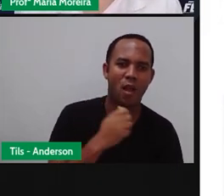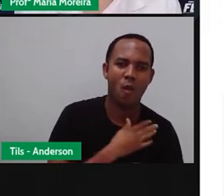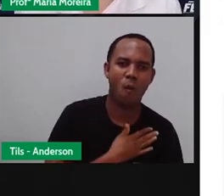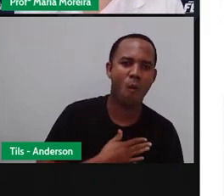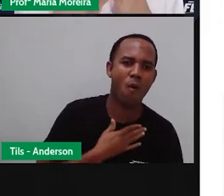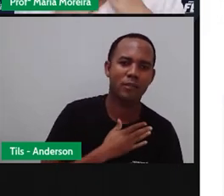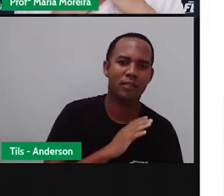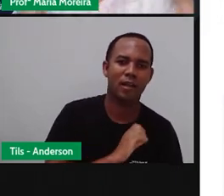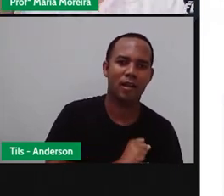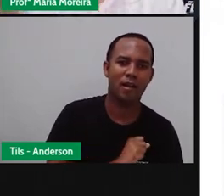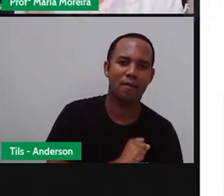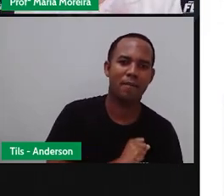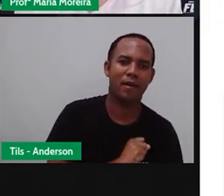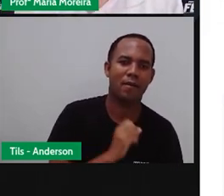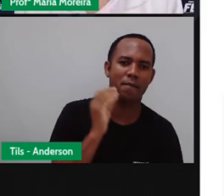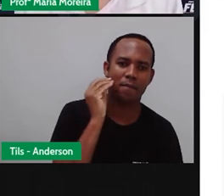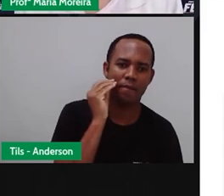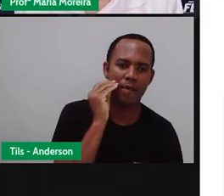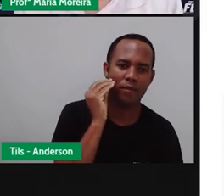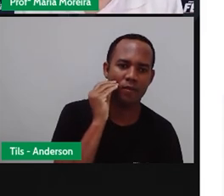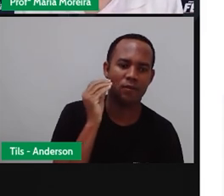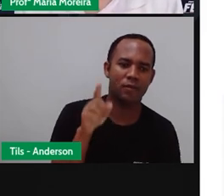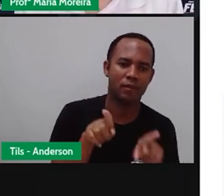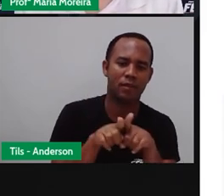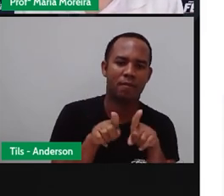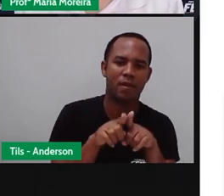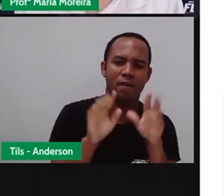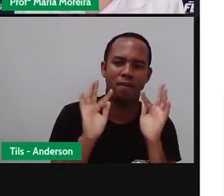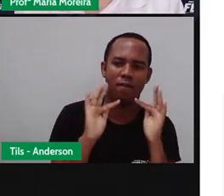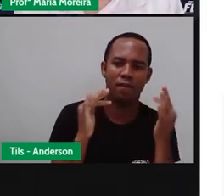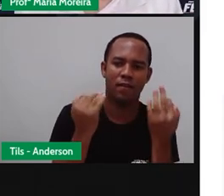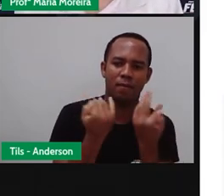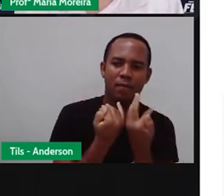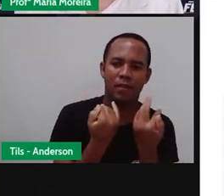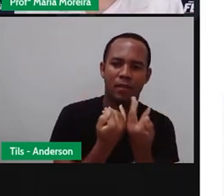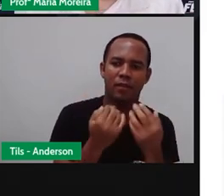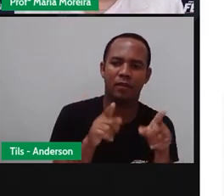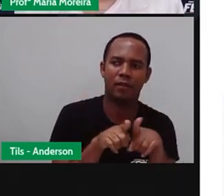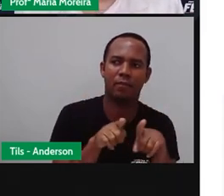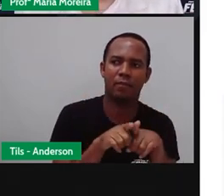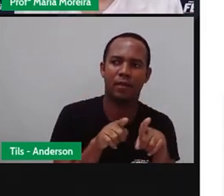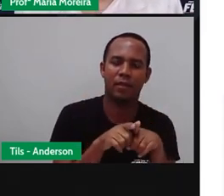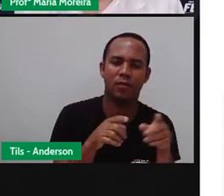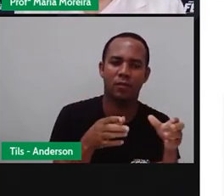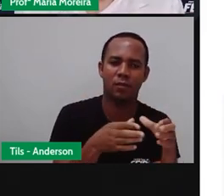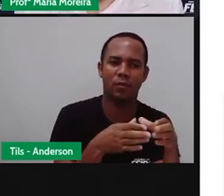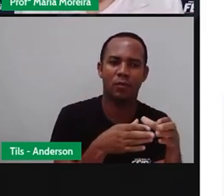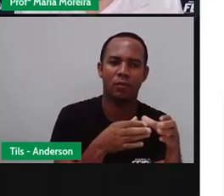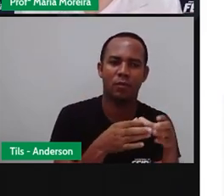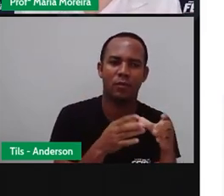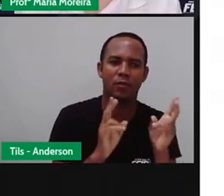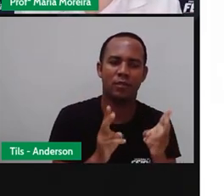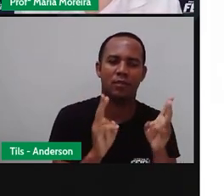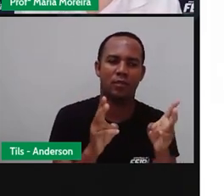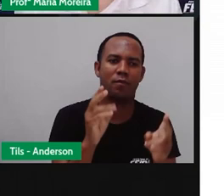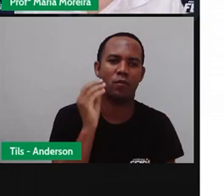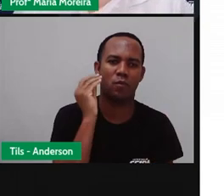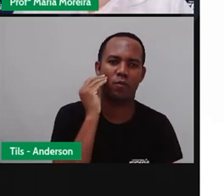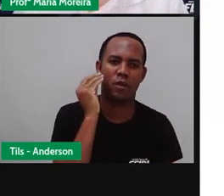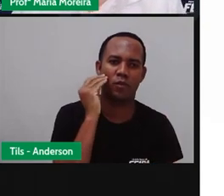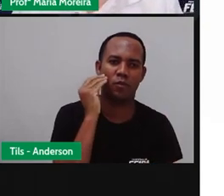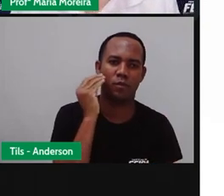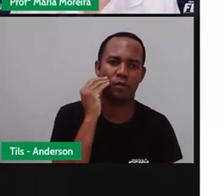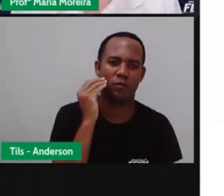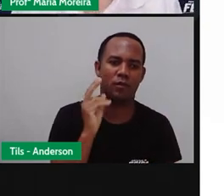do Parque P. Um beijo aí para vocês, tá? Para a família de vocês, para a Cláudia, que está sempre aqui com a gente. Um beijo no coração